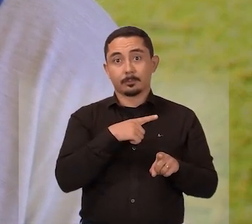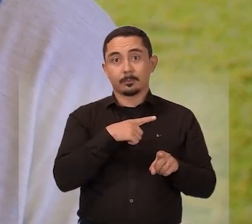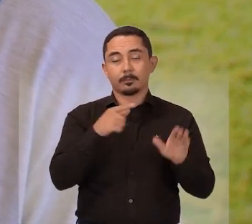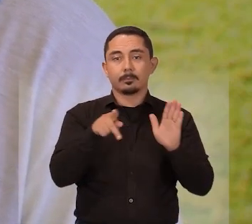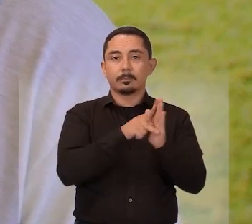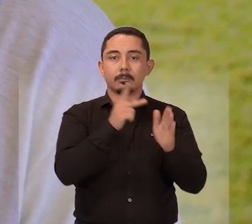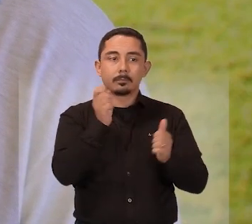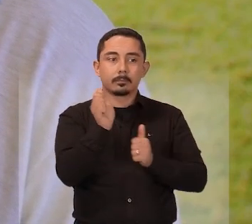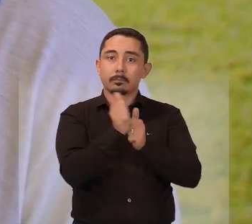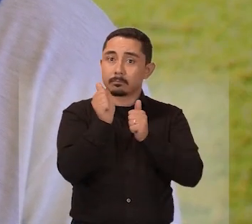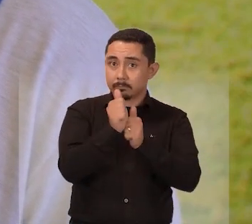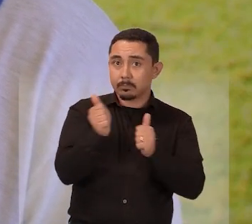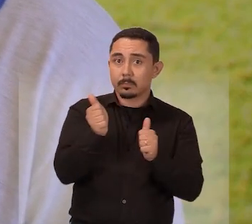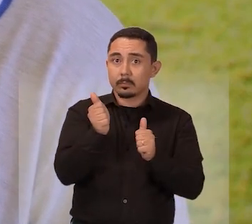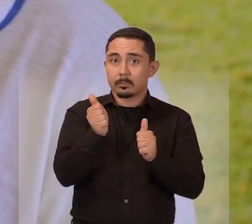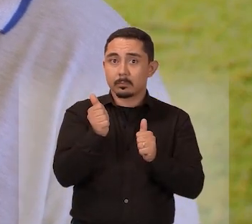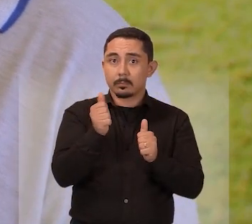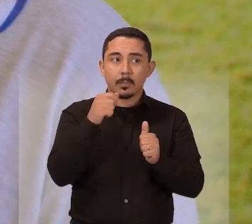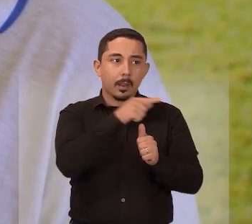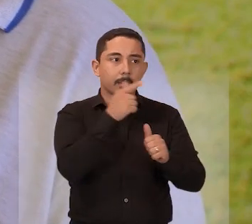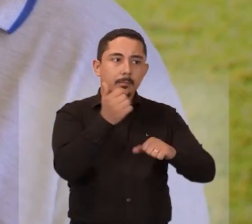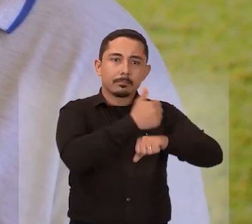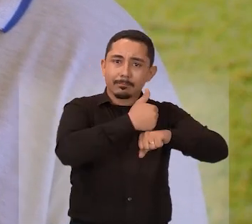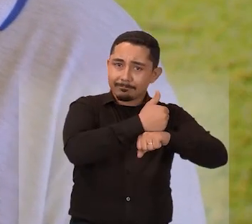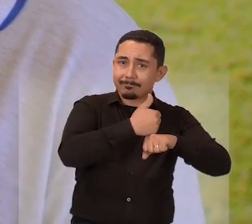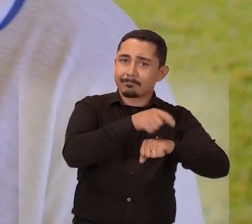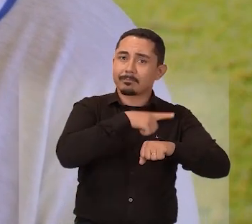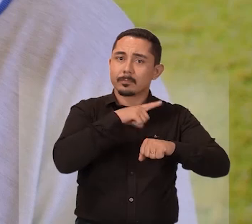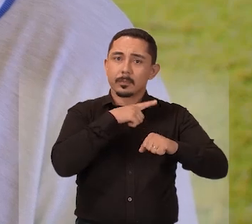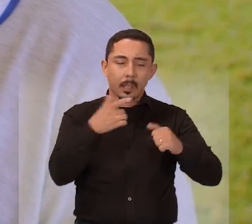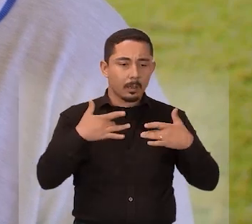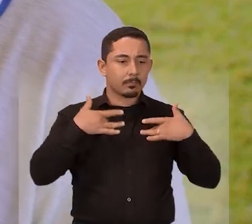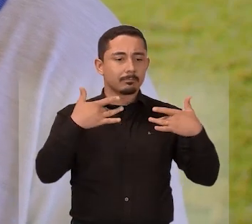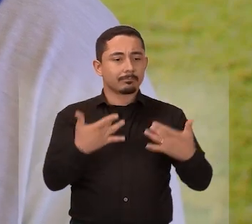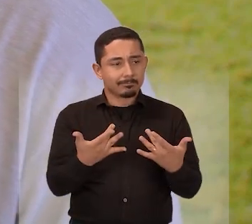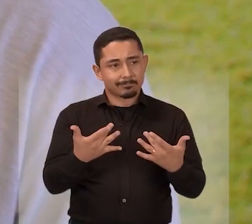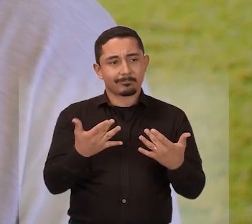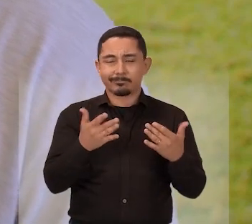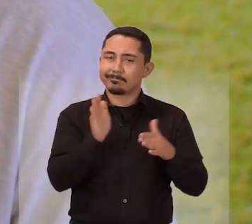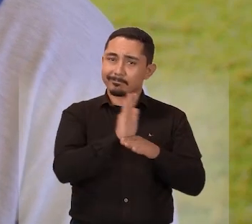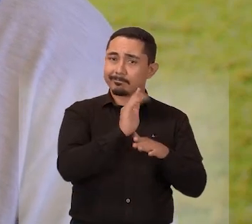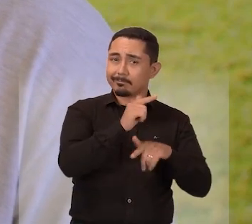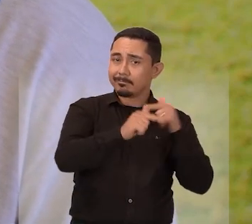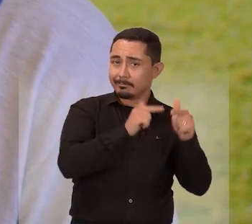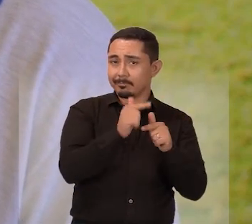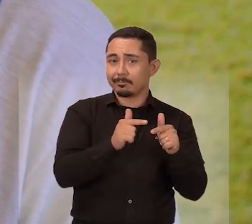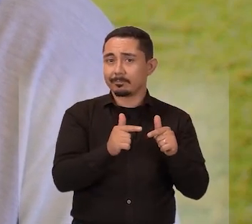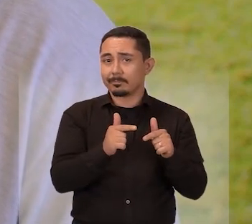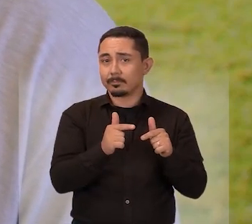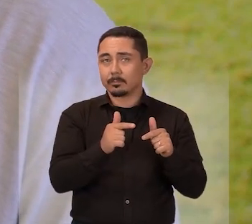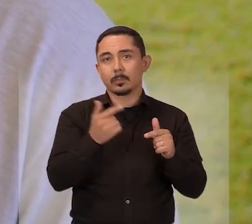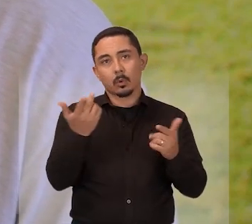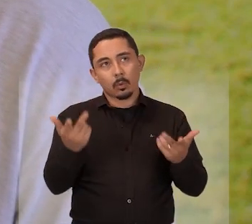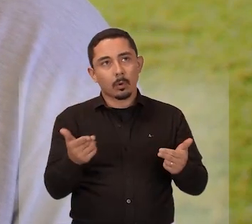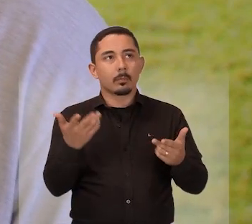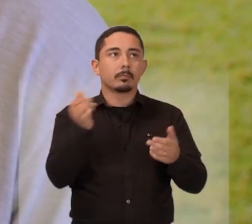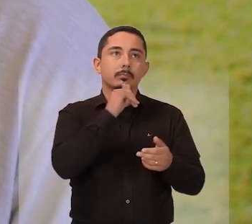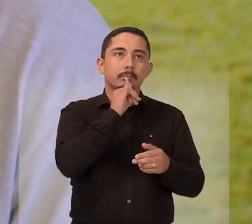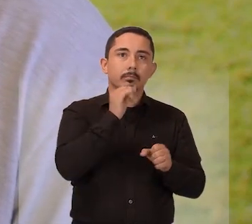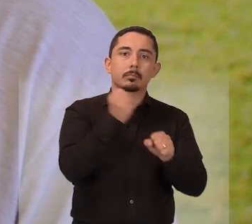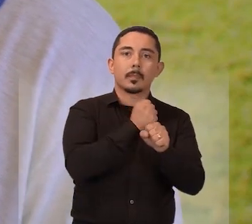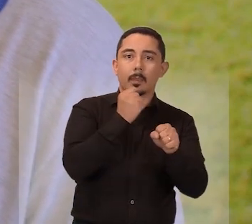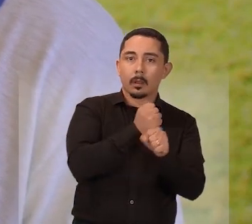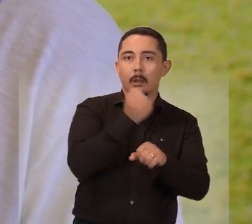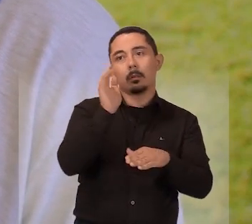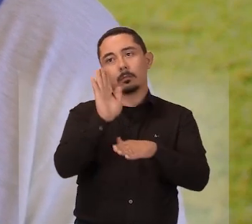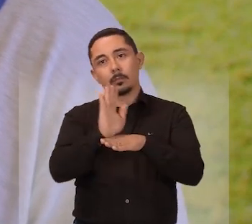Nós também temos a questão do acompanhamento, né, dos próprios profissionais que se dispuseram a estar ali, como